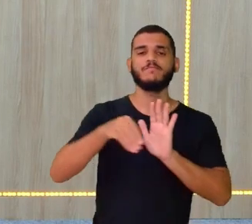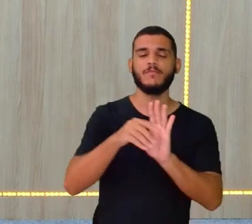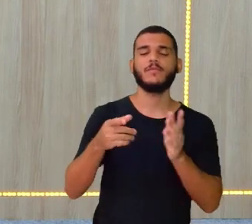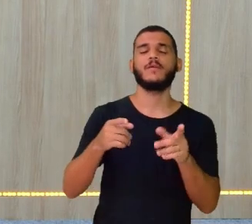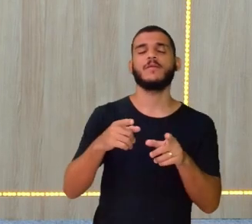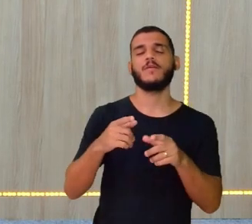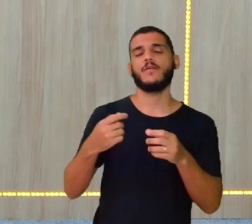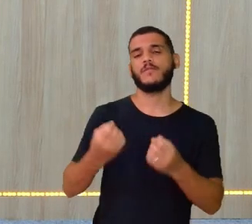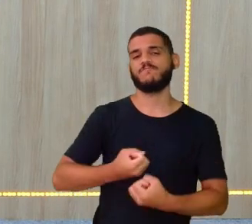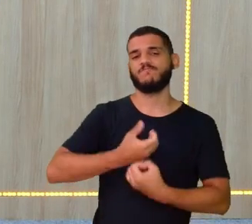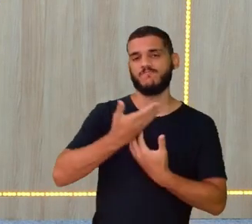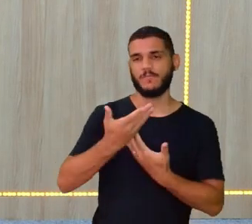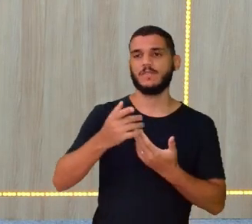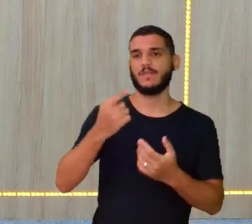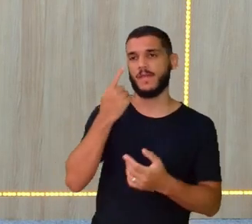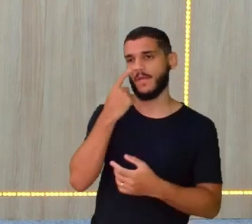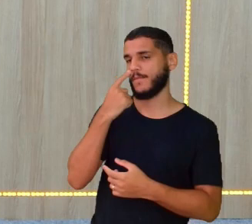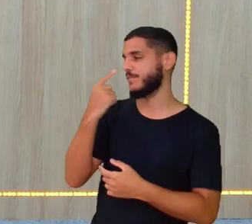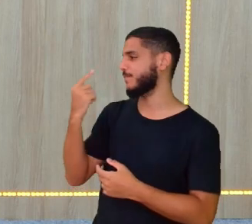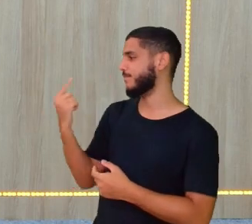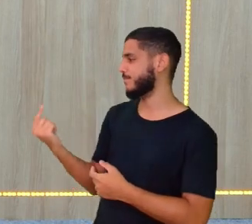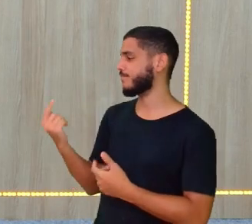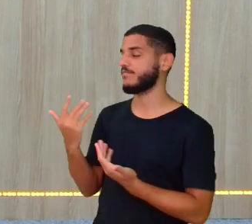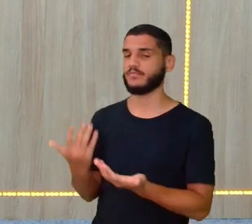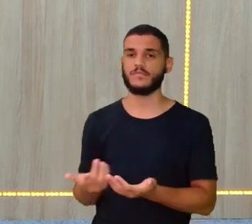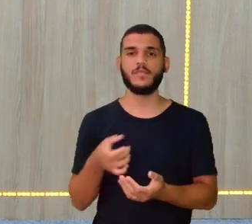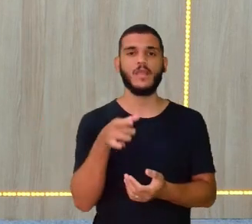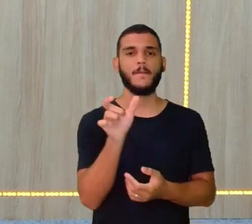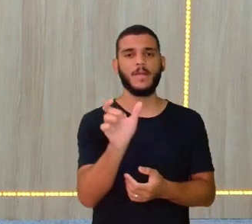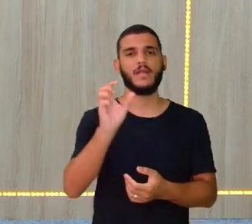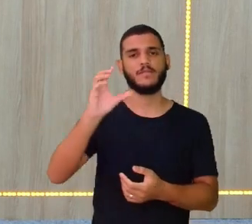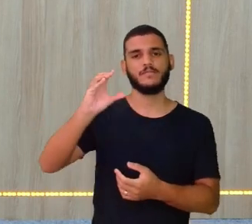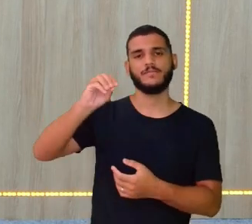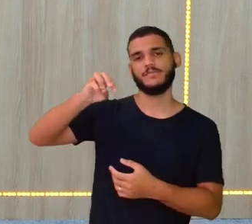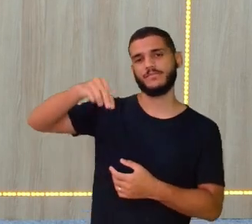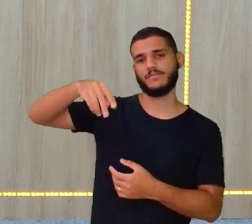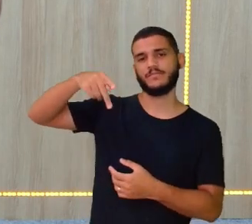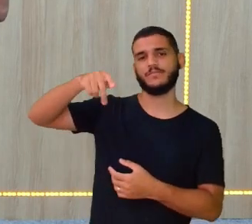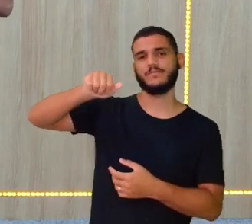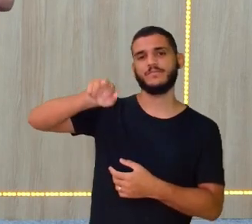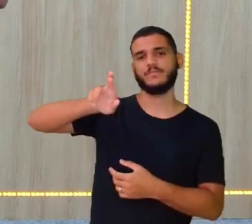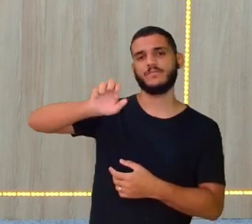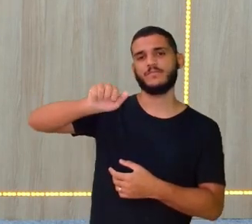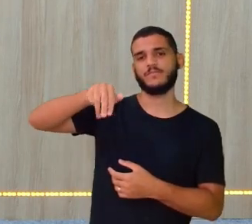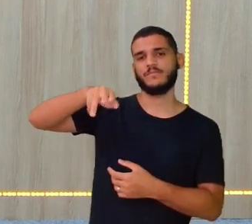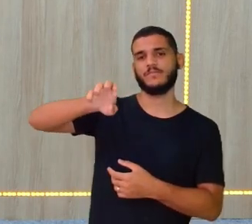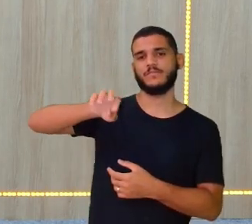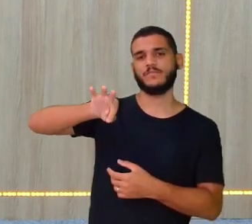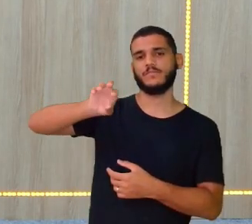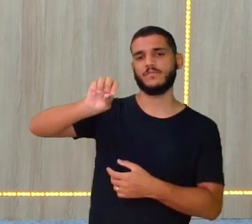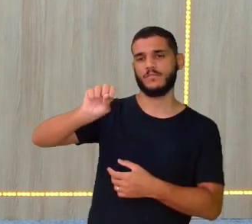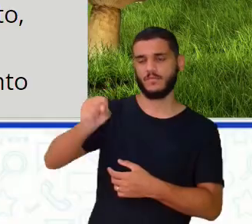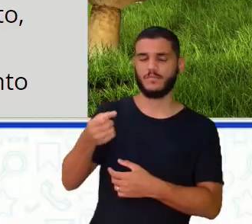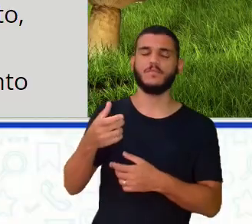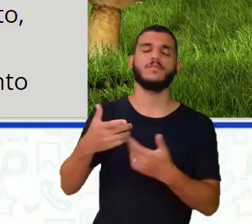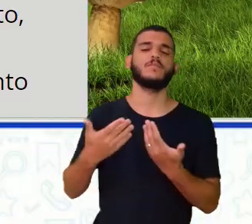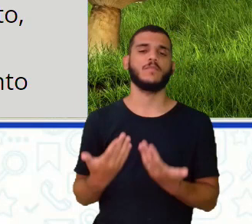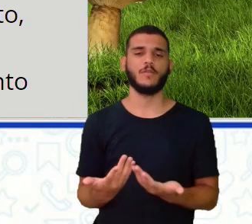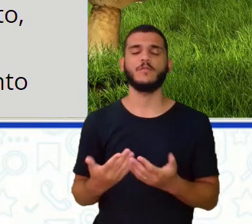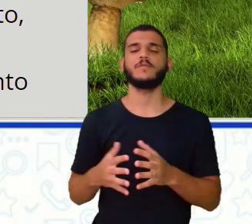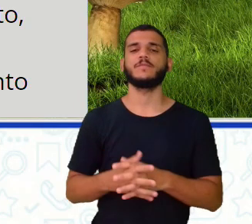poesia. Então, nós temos a palavra aí, comparamento, não é? Por favor, Cleito, tela cheia